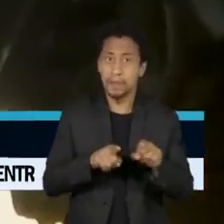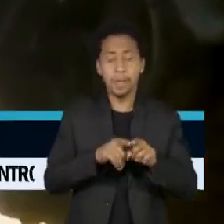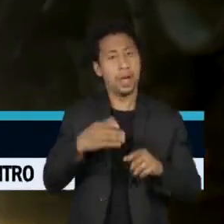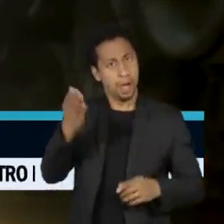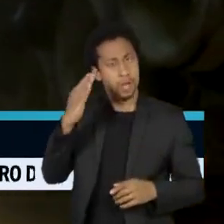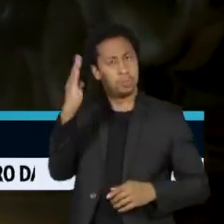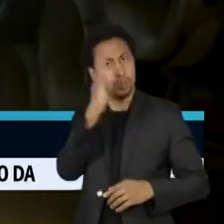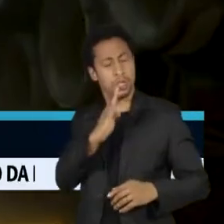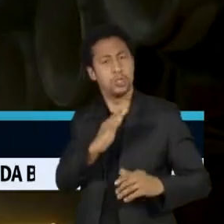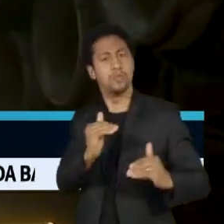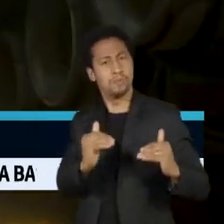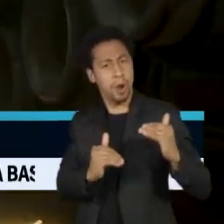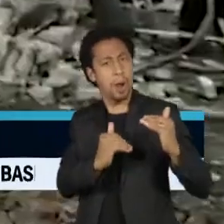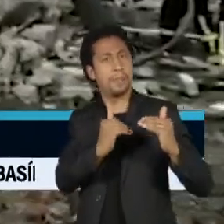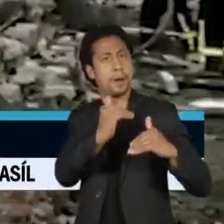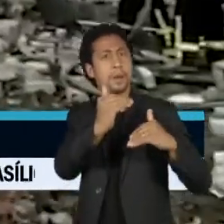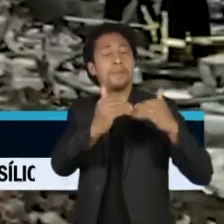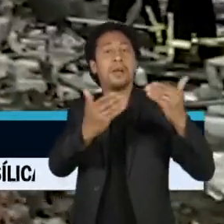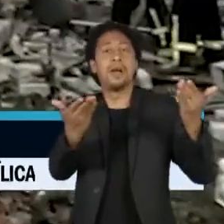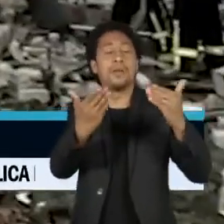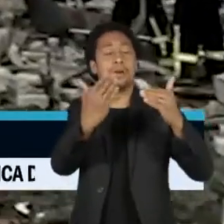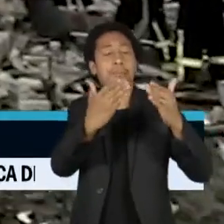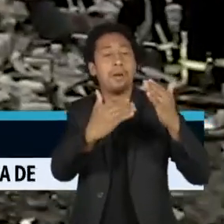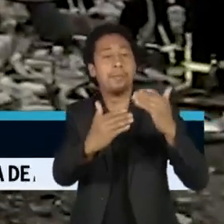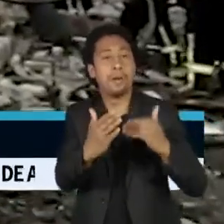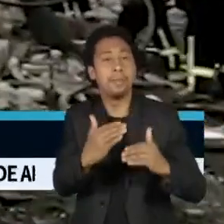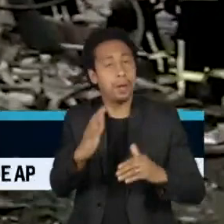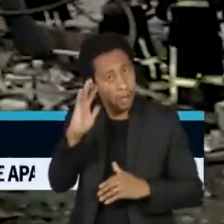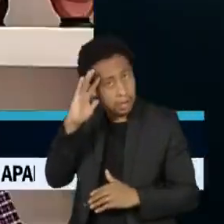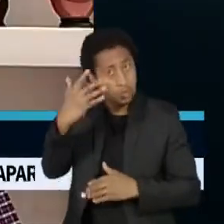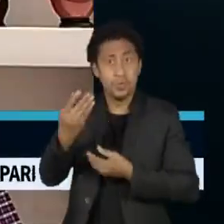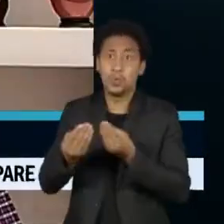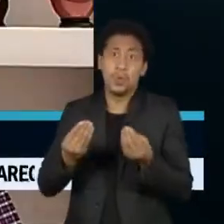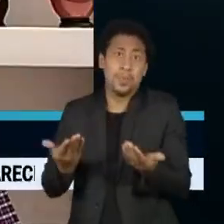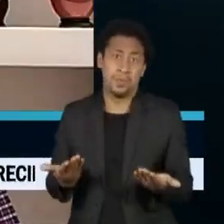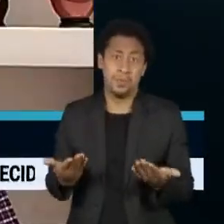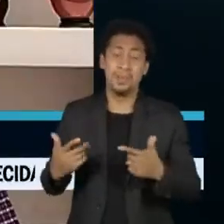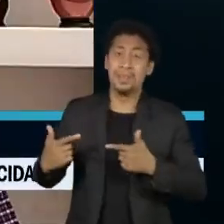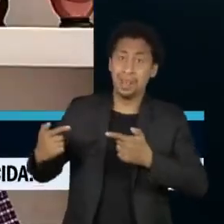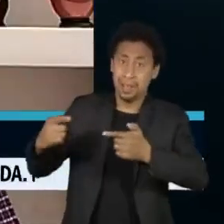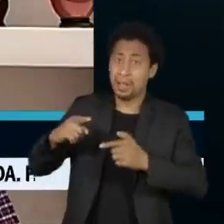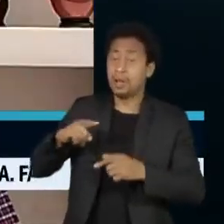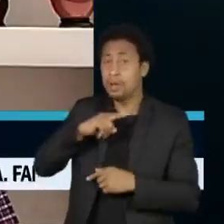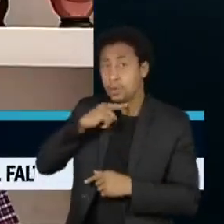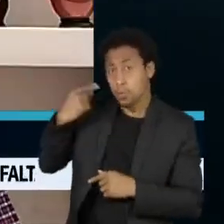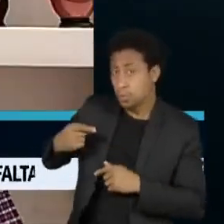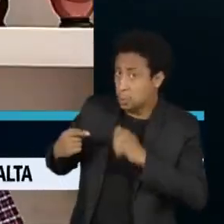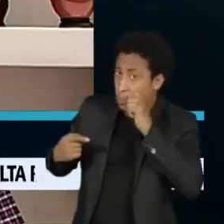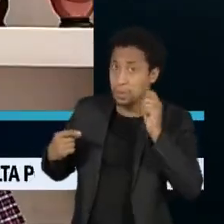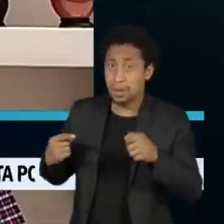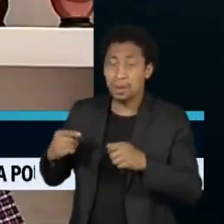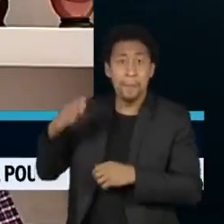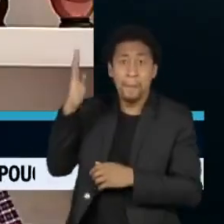a chamada neutralidade brasileira em relação à guerra da Ucrânia. E era obrigação do